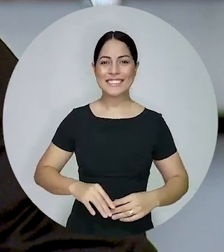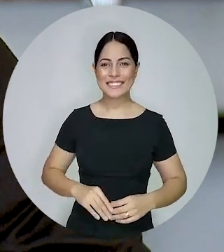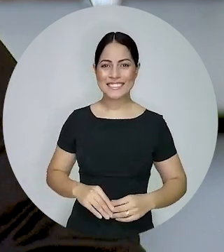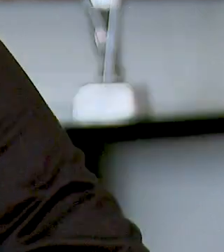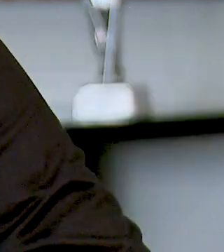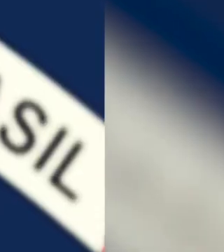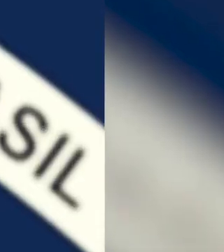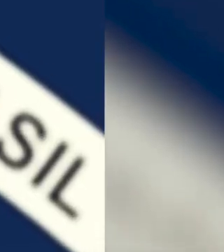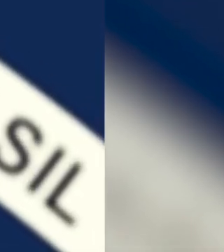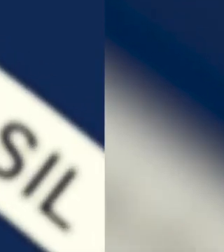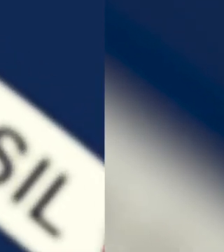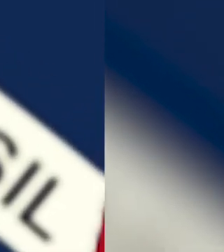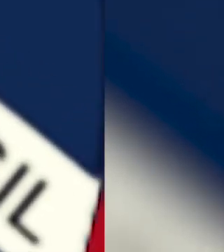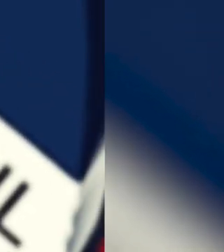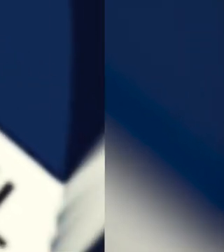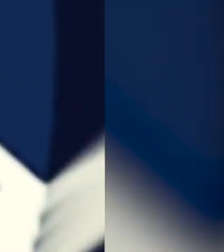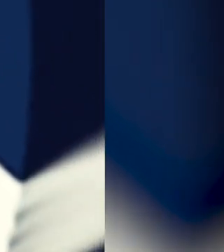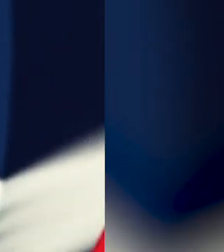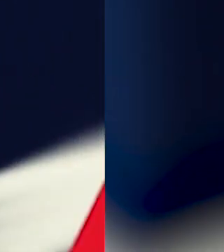daí.